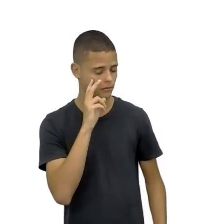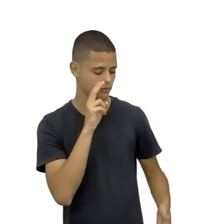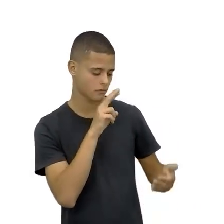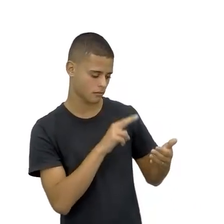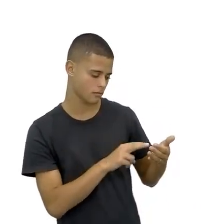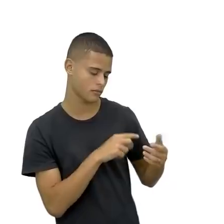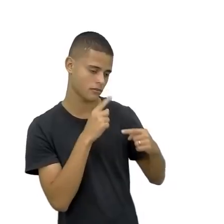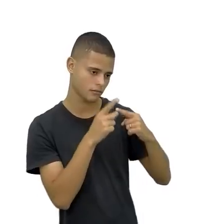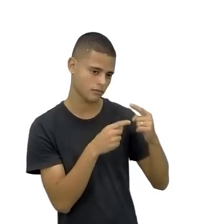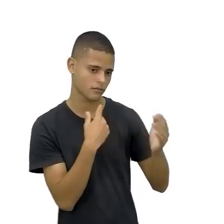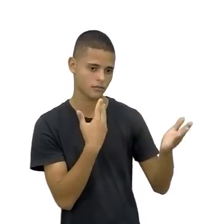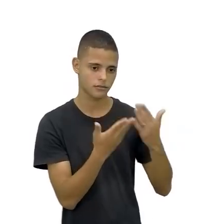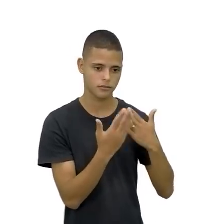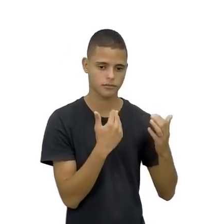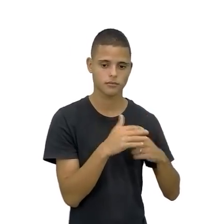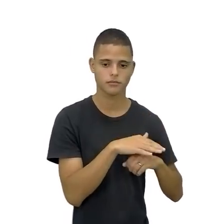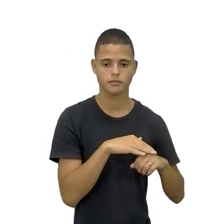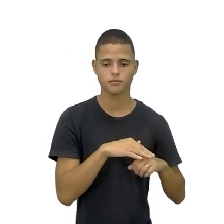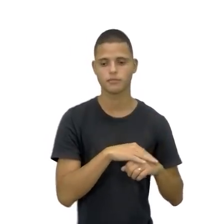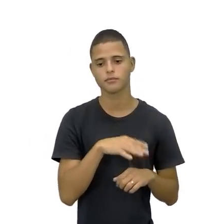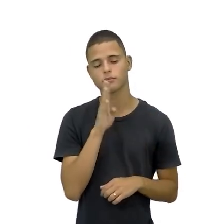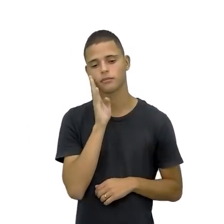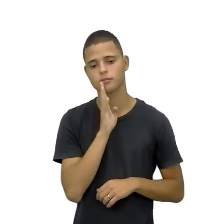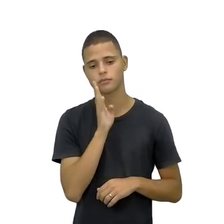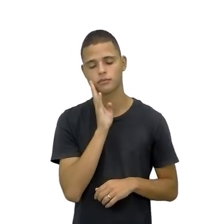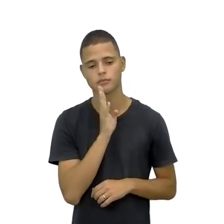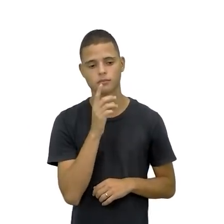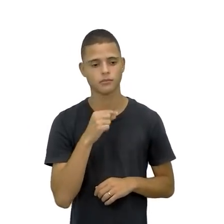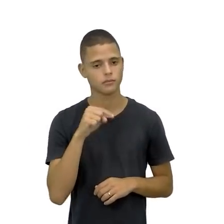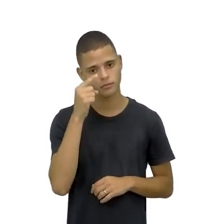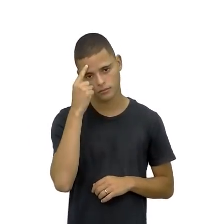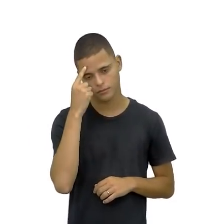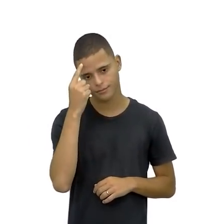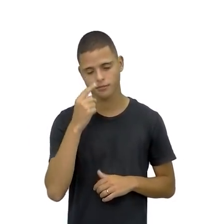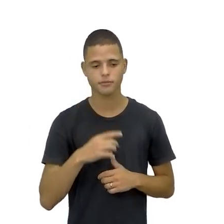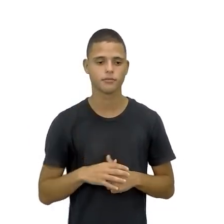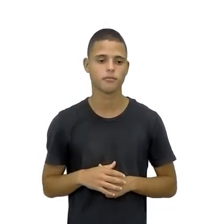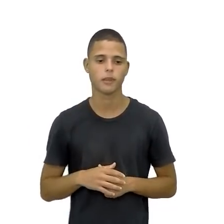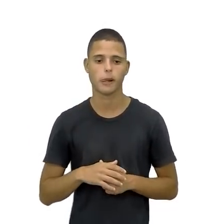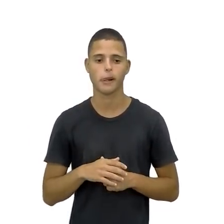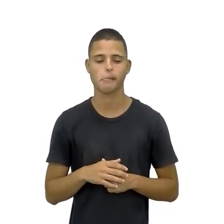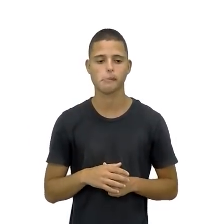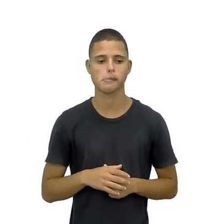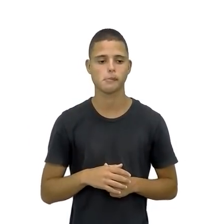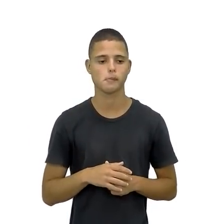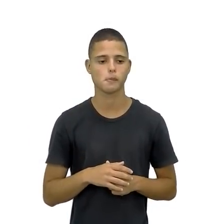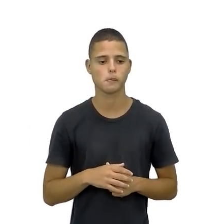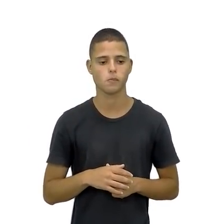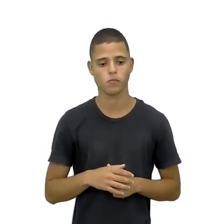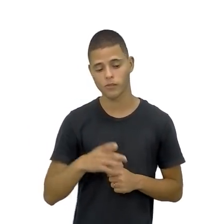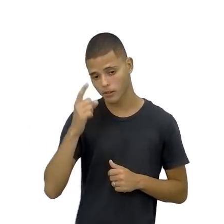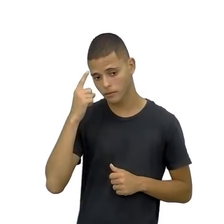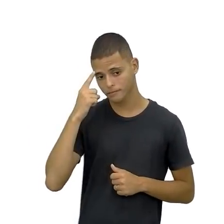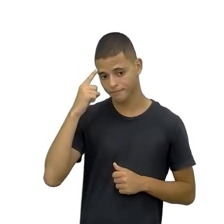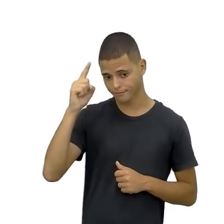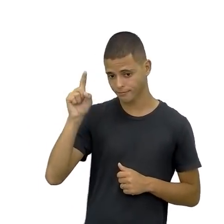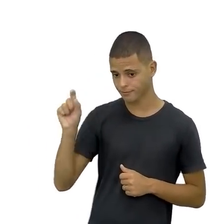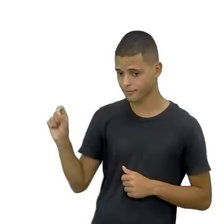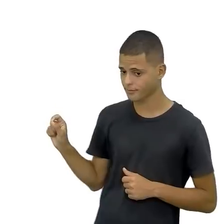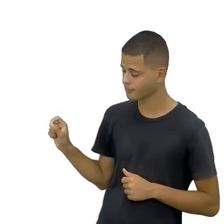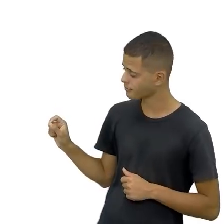isso. Então, é uma forma bacana, né, para nós pensarmos sobre isso. A ideia de promover